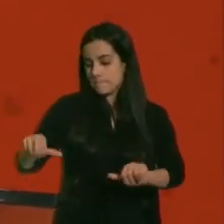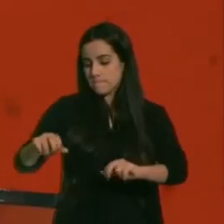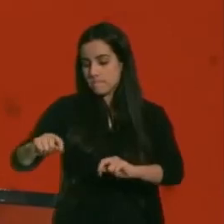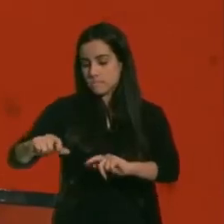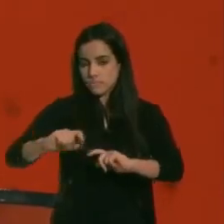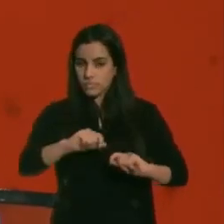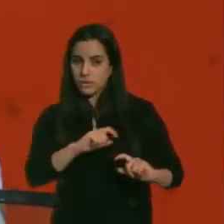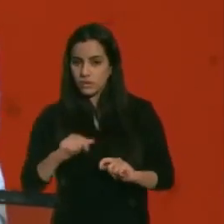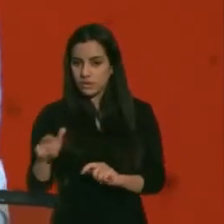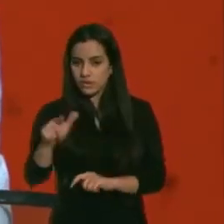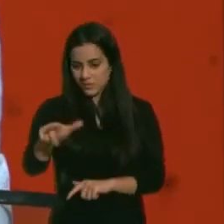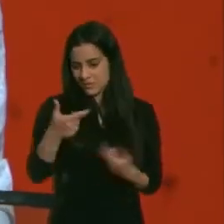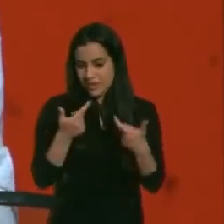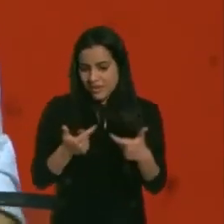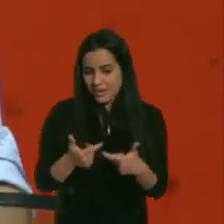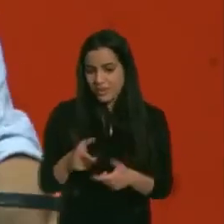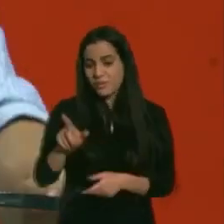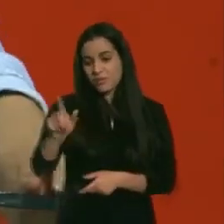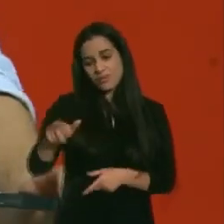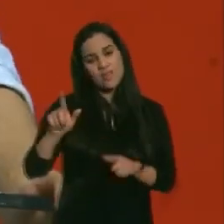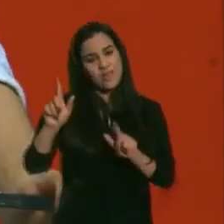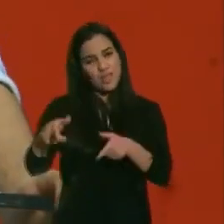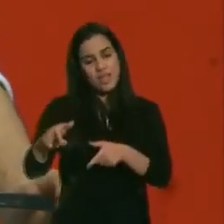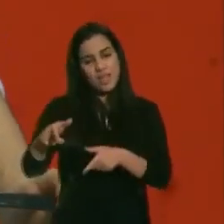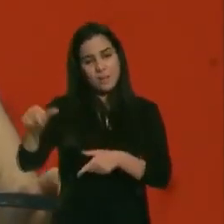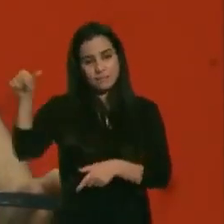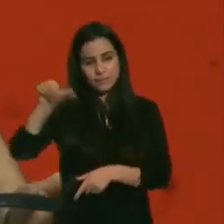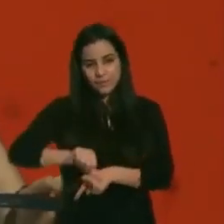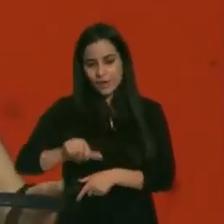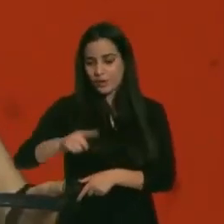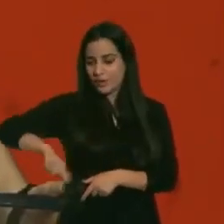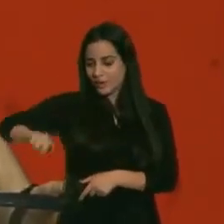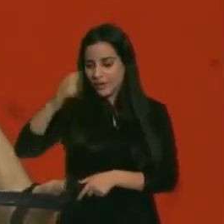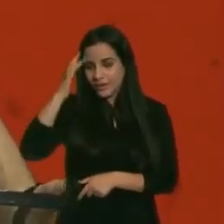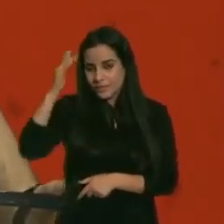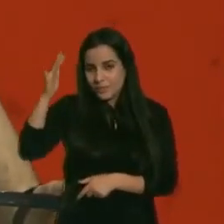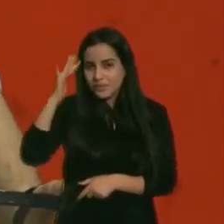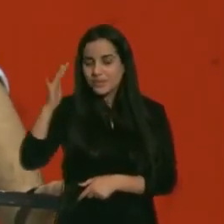chateado, porque você é muito pior do que eles pensam.